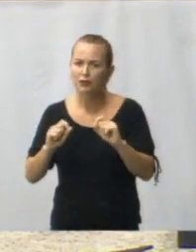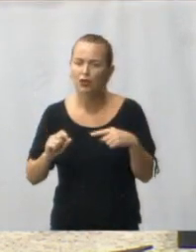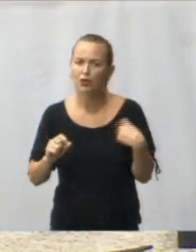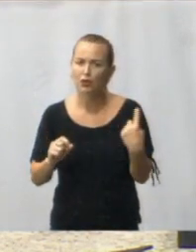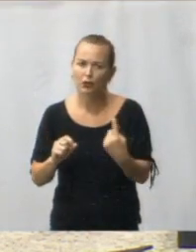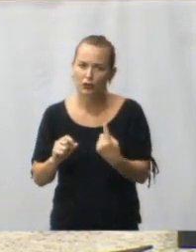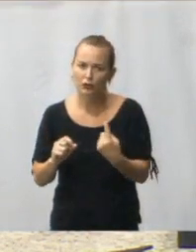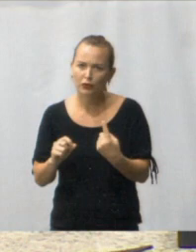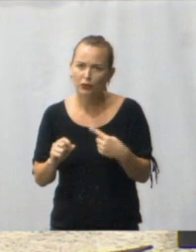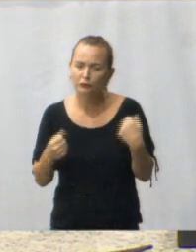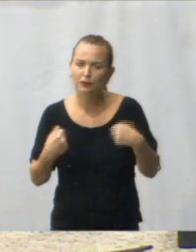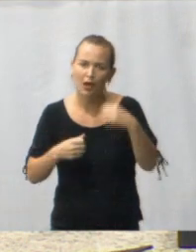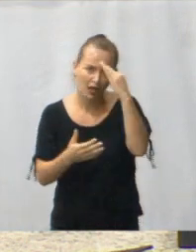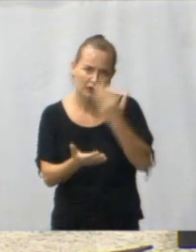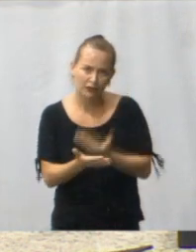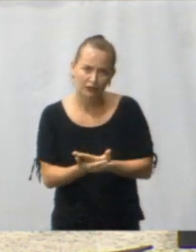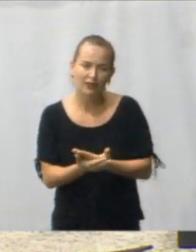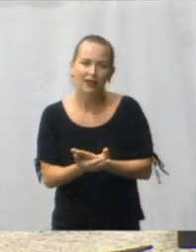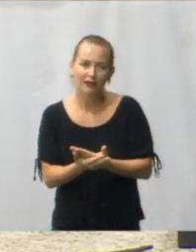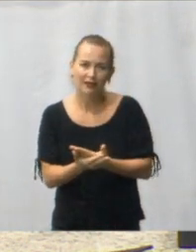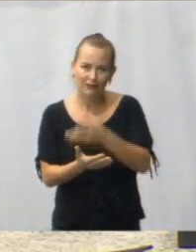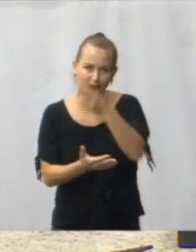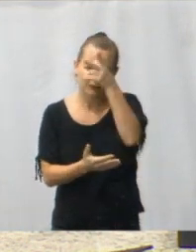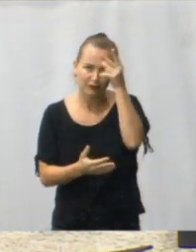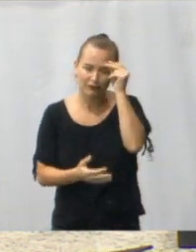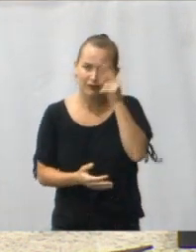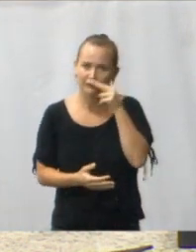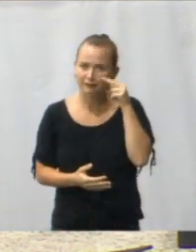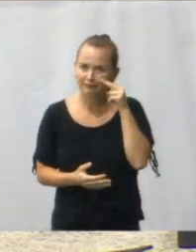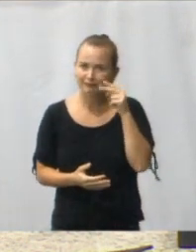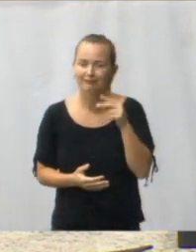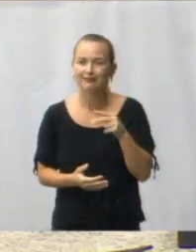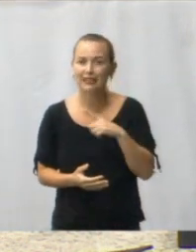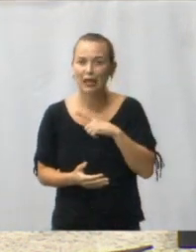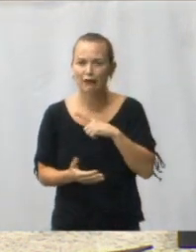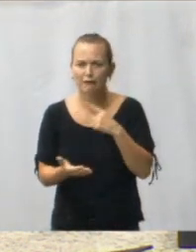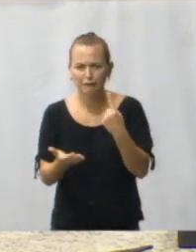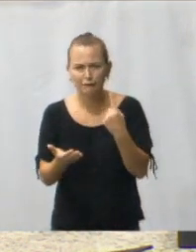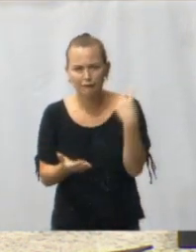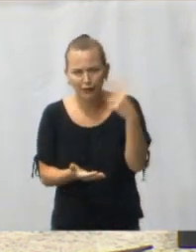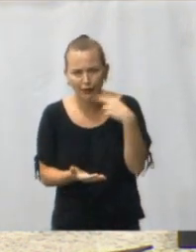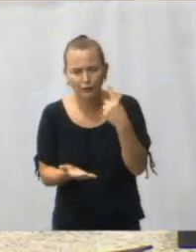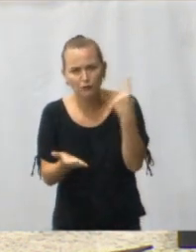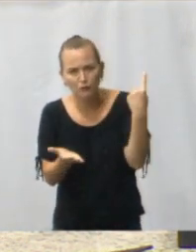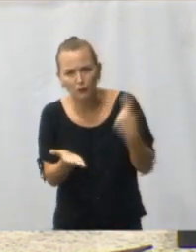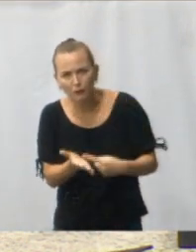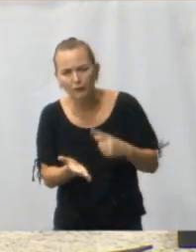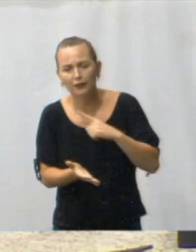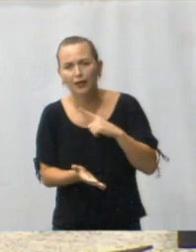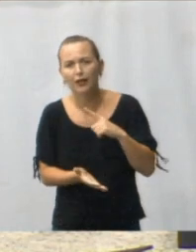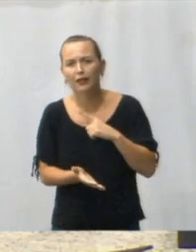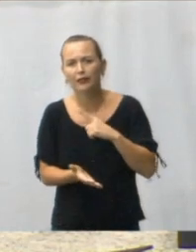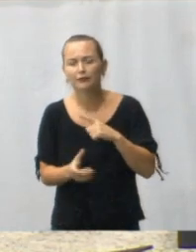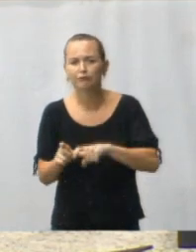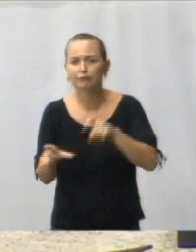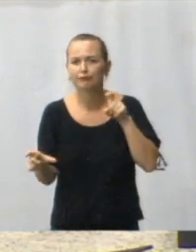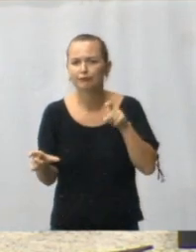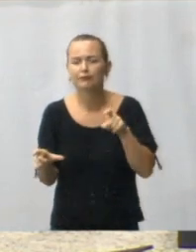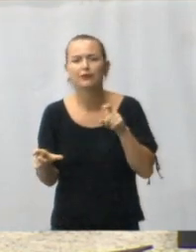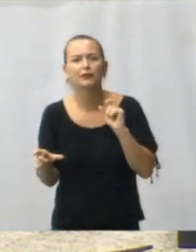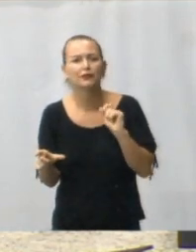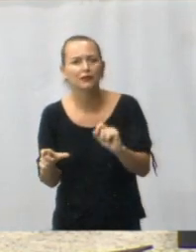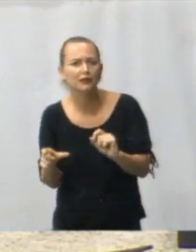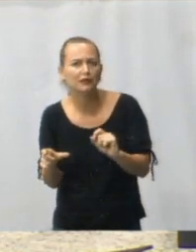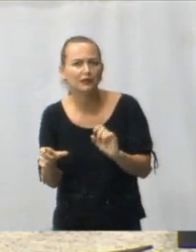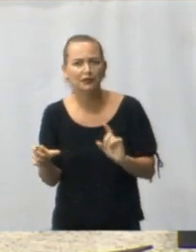gestão do Lourenço Pasolini. Há vereadores comprometidos, que independente de estarem na base ou na oposição,